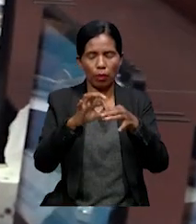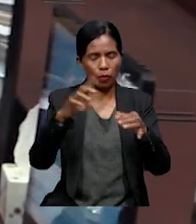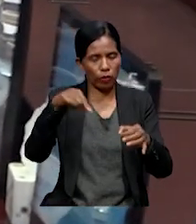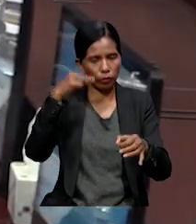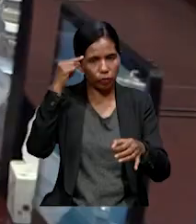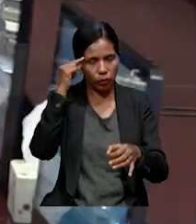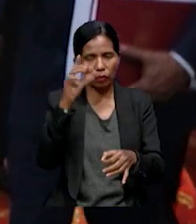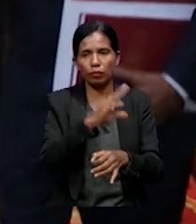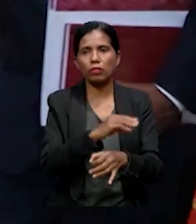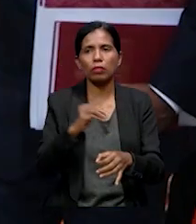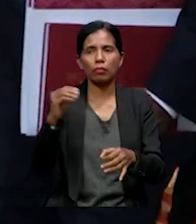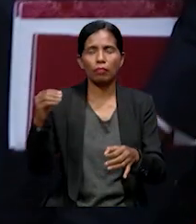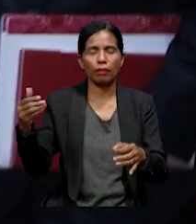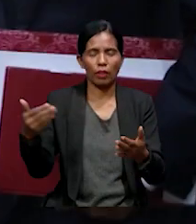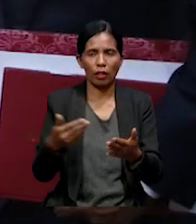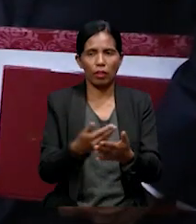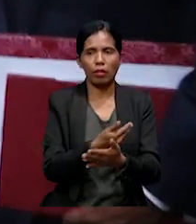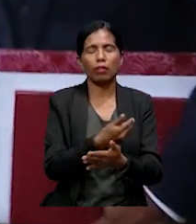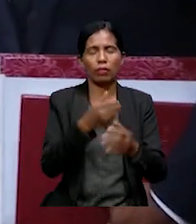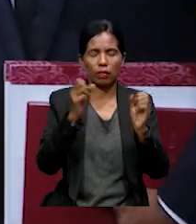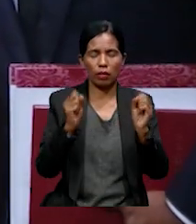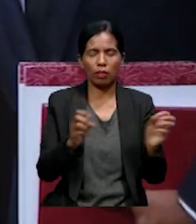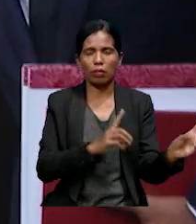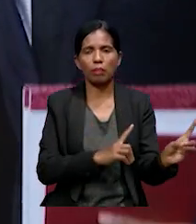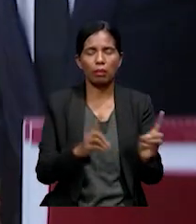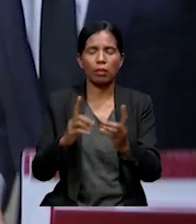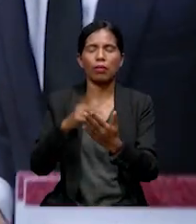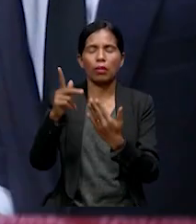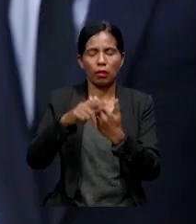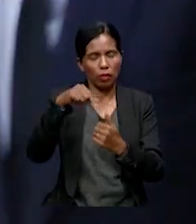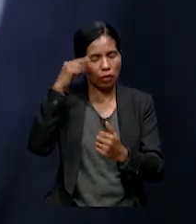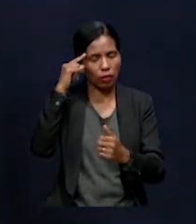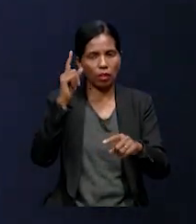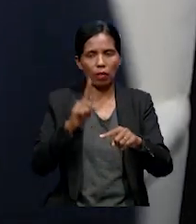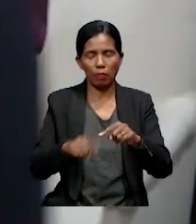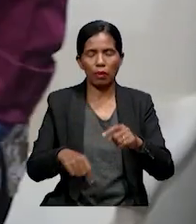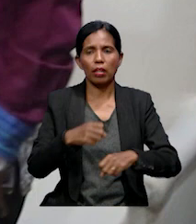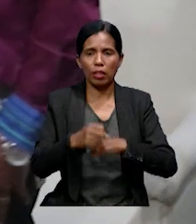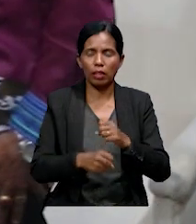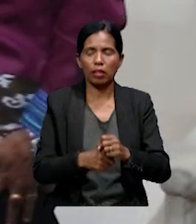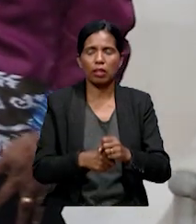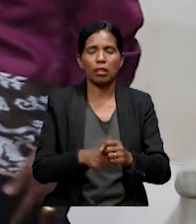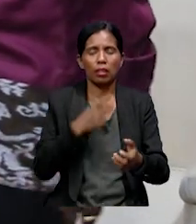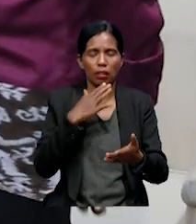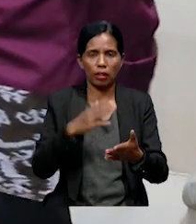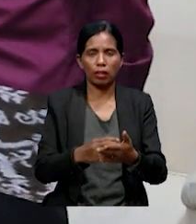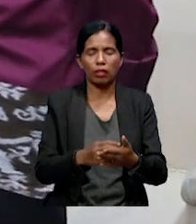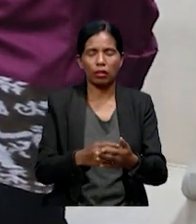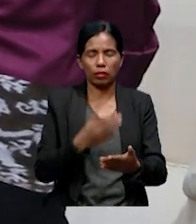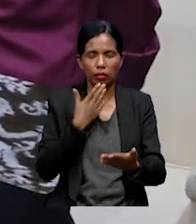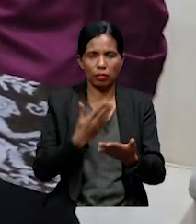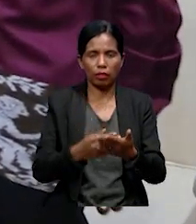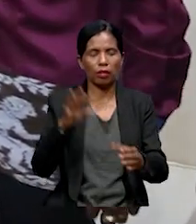onde acelera a execução no implementa programa governo. Mas bem, a situação nela bela grave, bebê, solução de Cleo Mac,